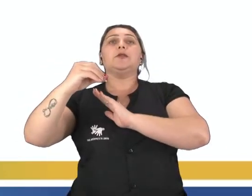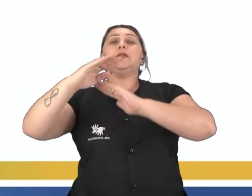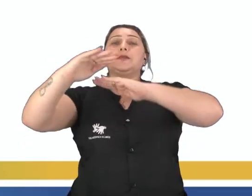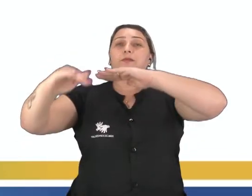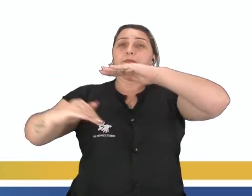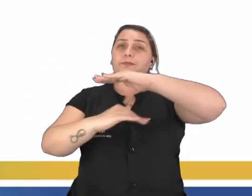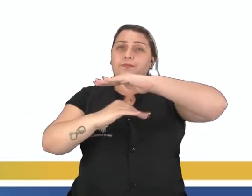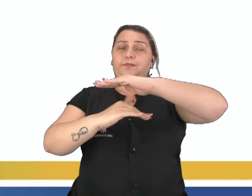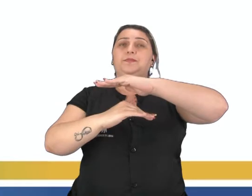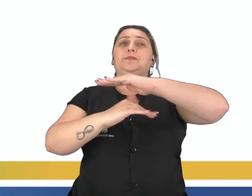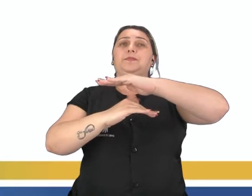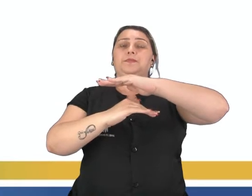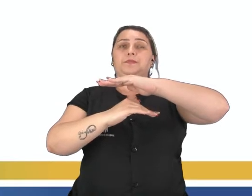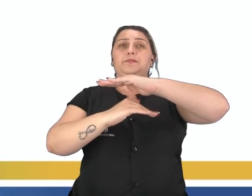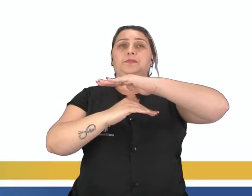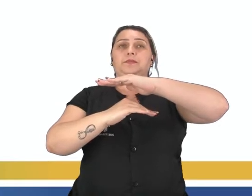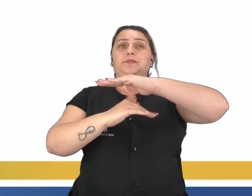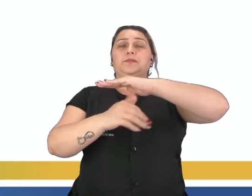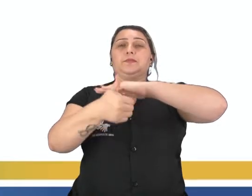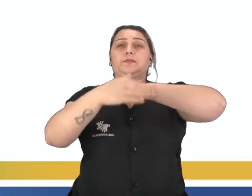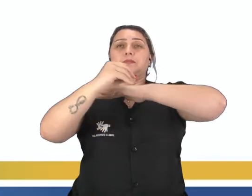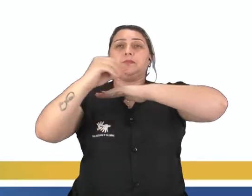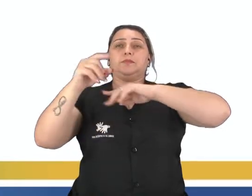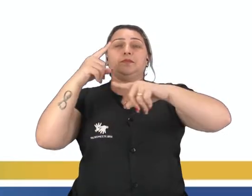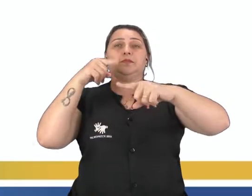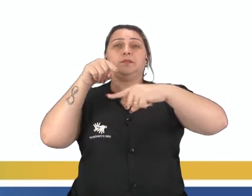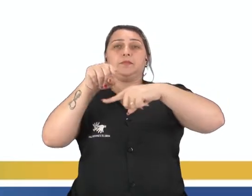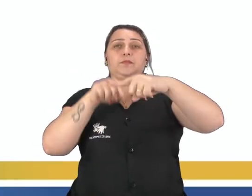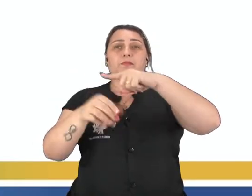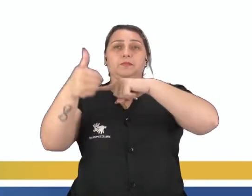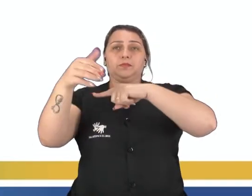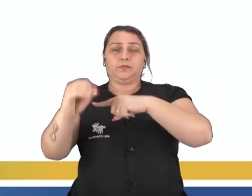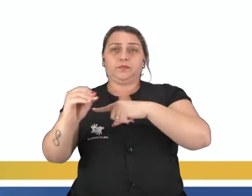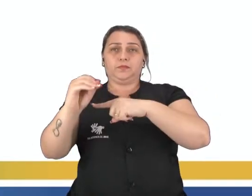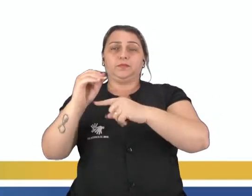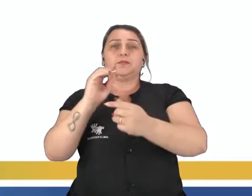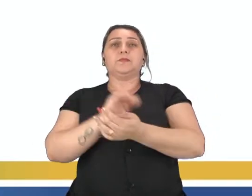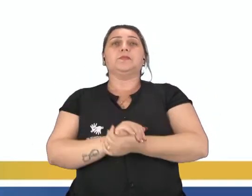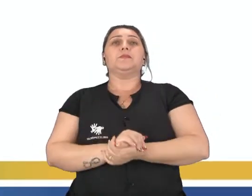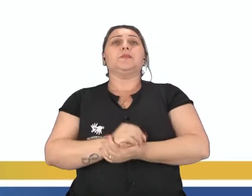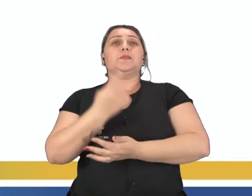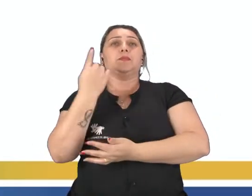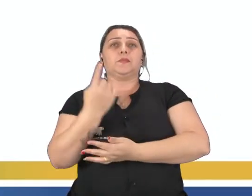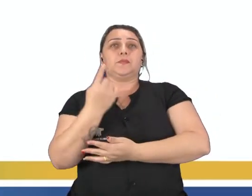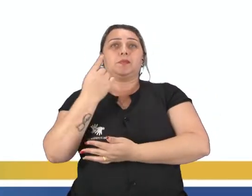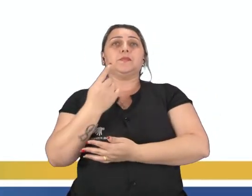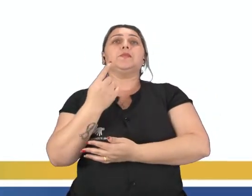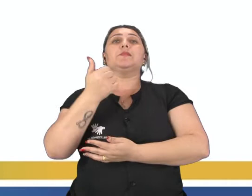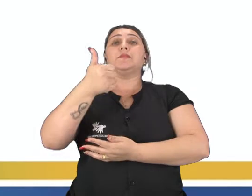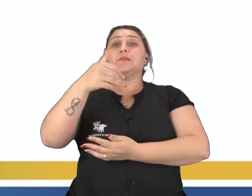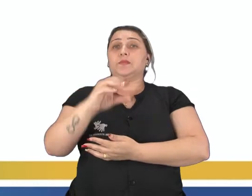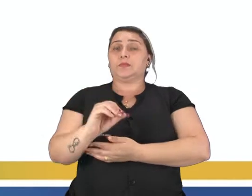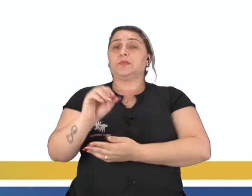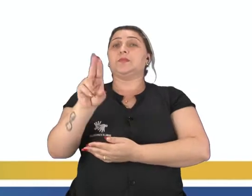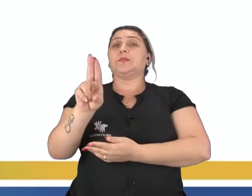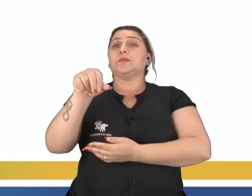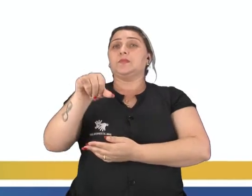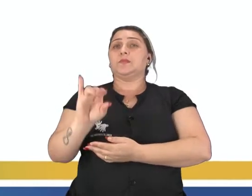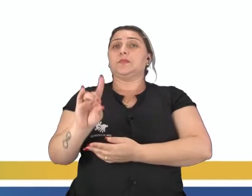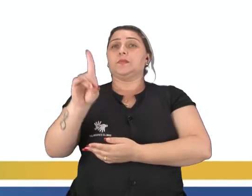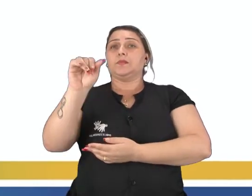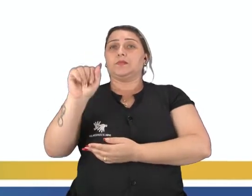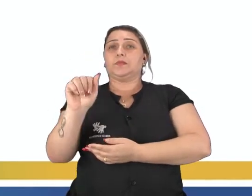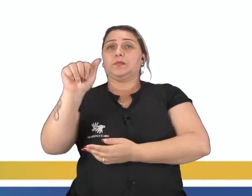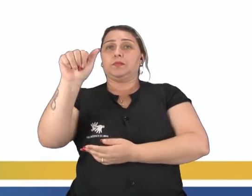a dezena, eu estou pegando esse 100 e dividindo por 10. Então, o algarismo 1 vai valer 10 unidades. E quando eu desço de